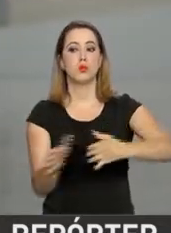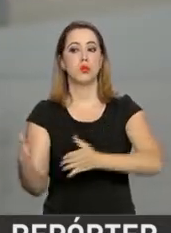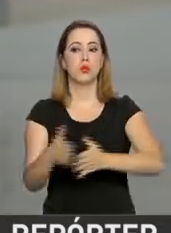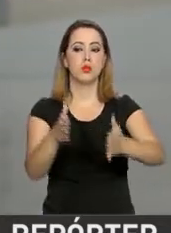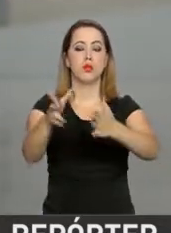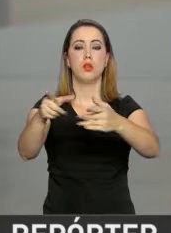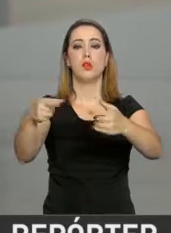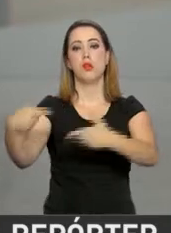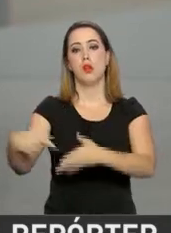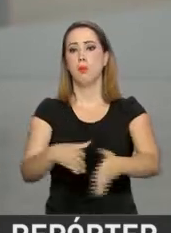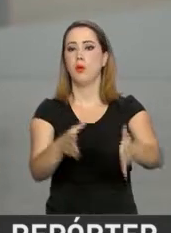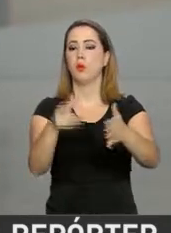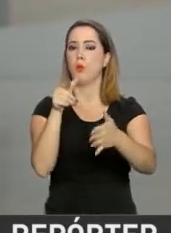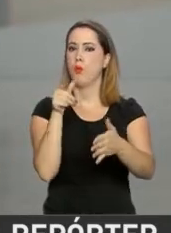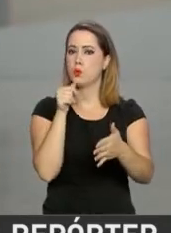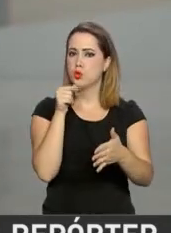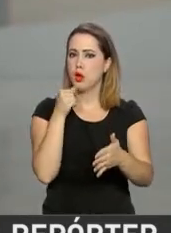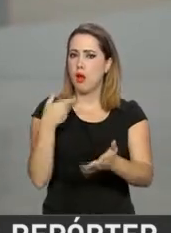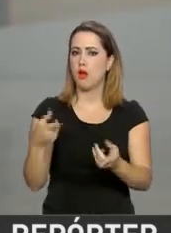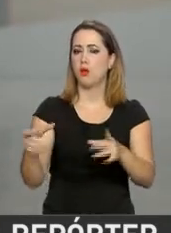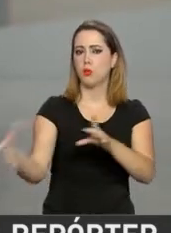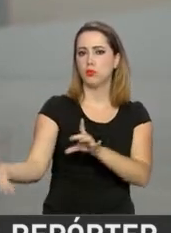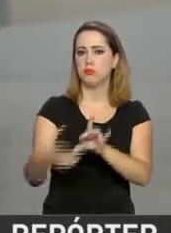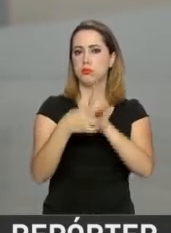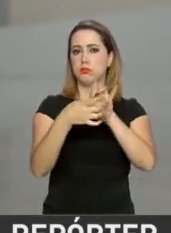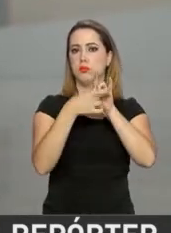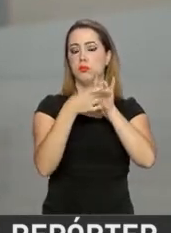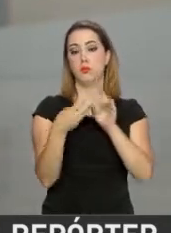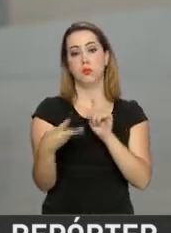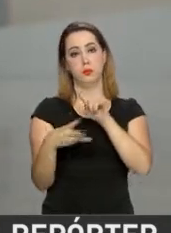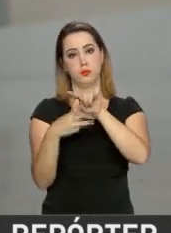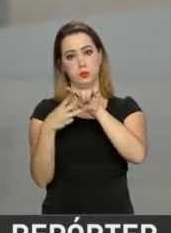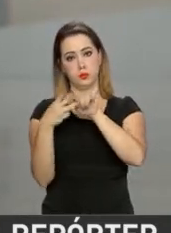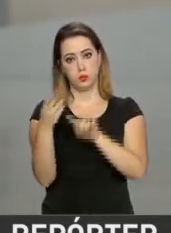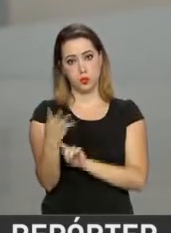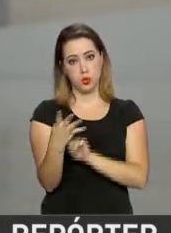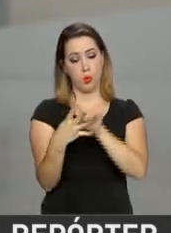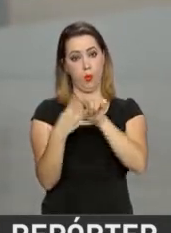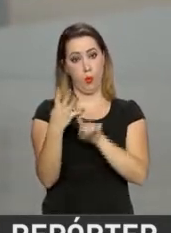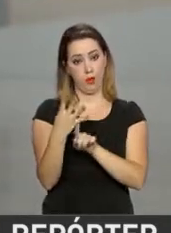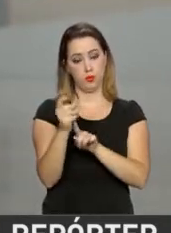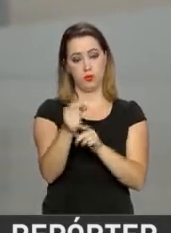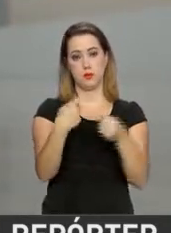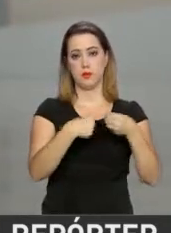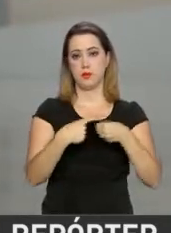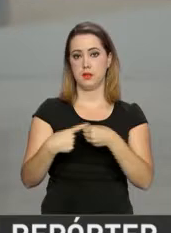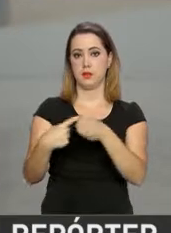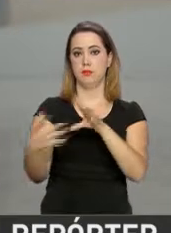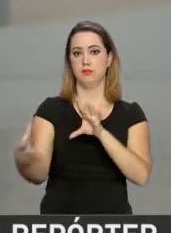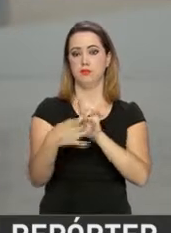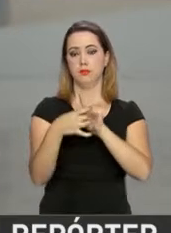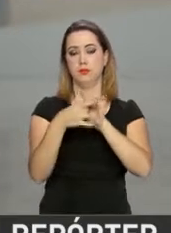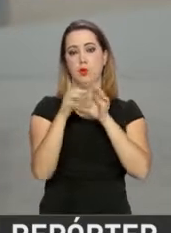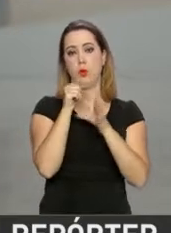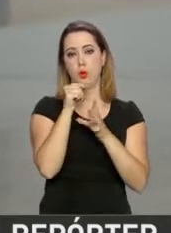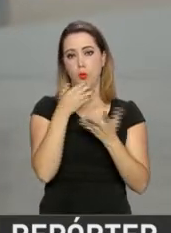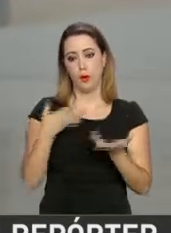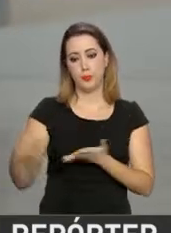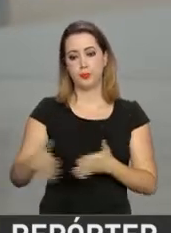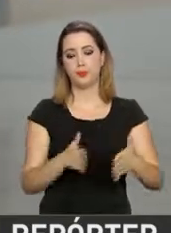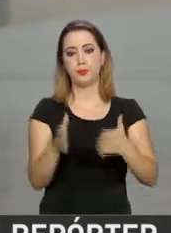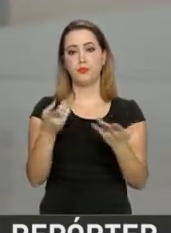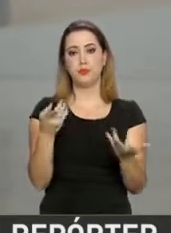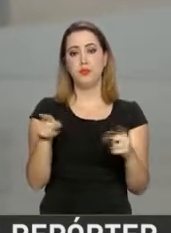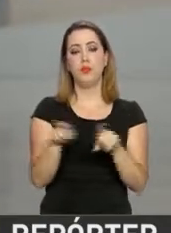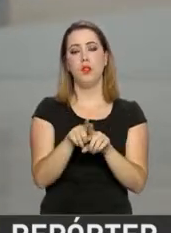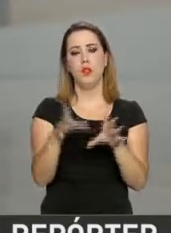o sistema Sirigi aos sistemas integrados Palmeirinha e Jucazinho. Durante essa cerimônia em Surubim, o presidente Michel